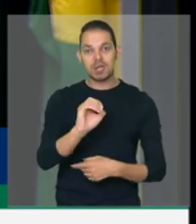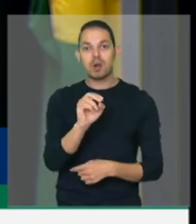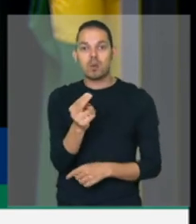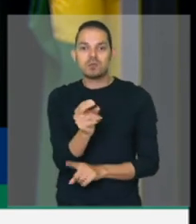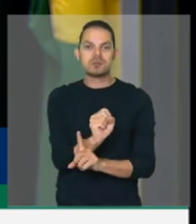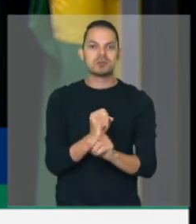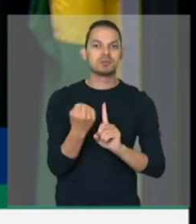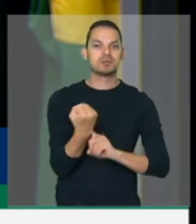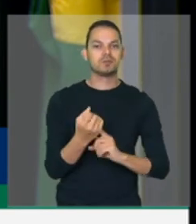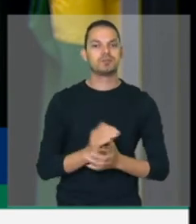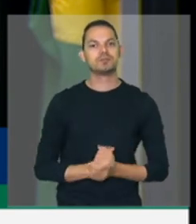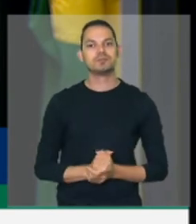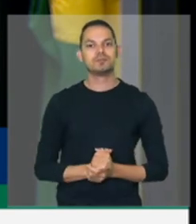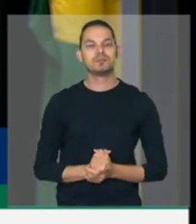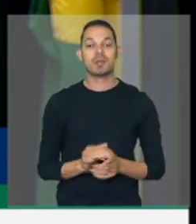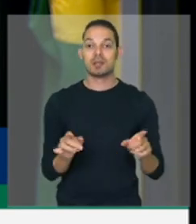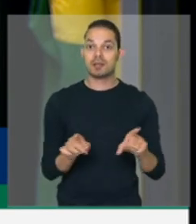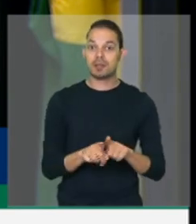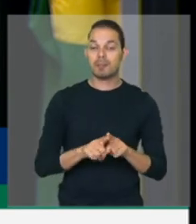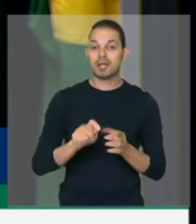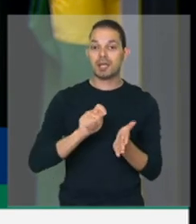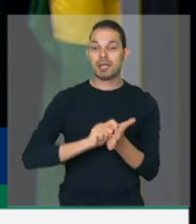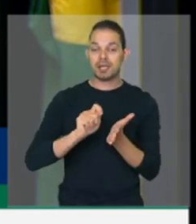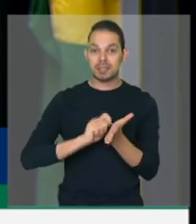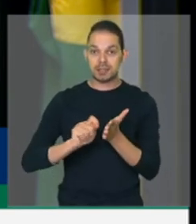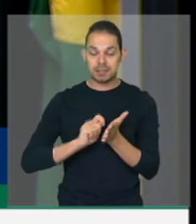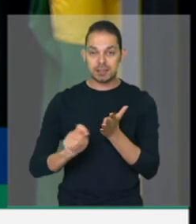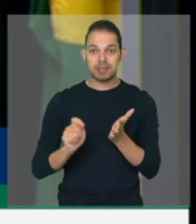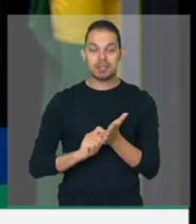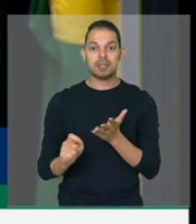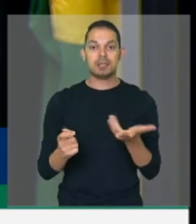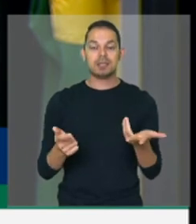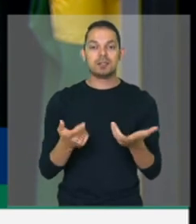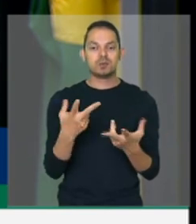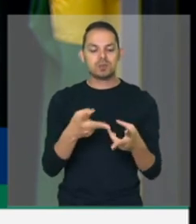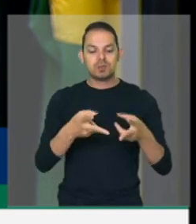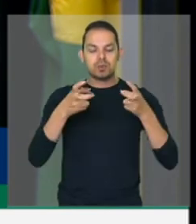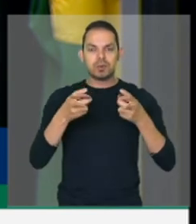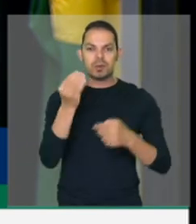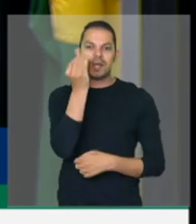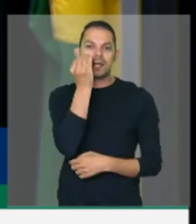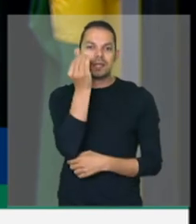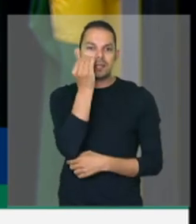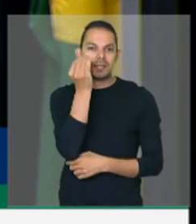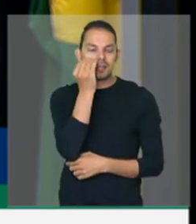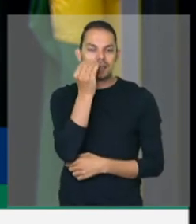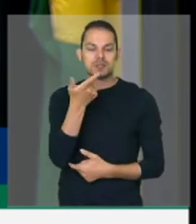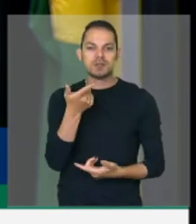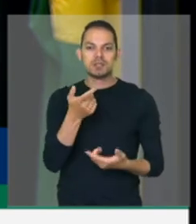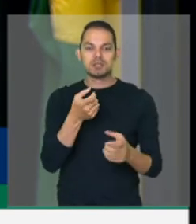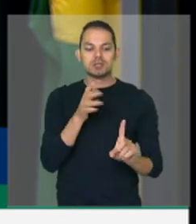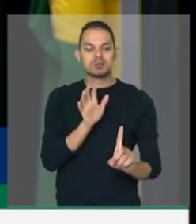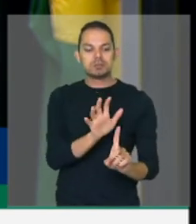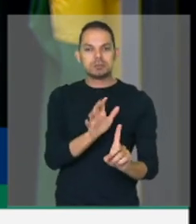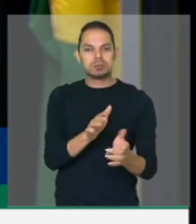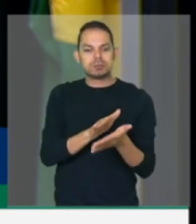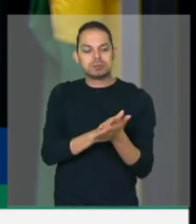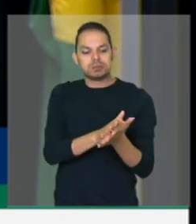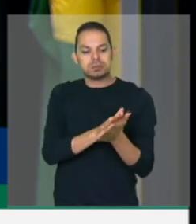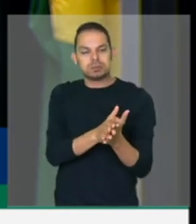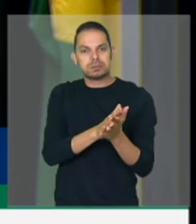social. Da transcrição, depreende-se uma clara tentativa de intimidar os ministros